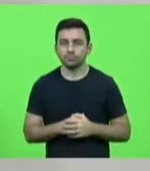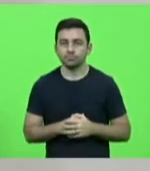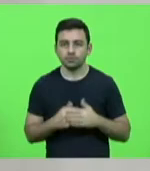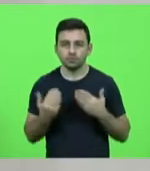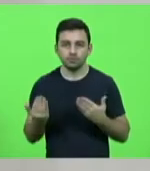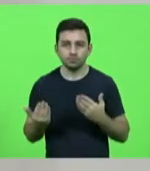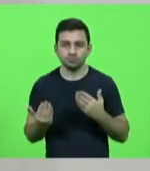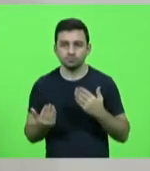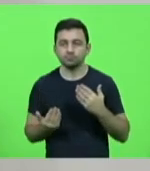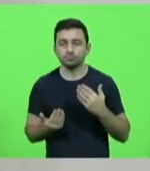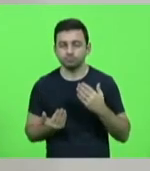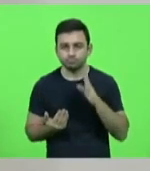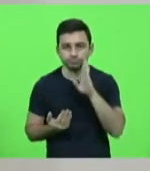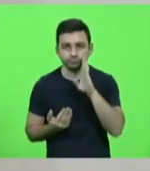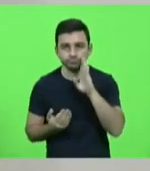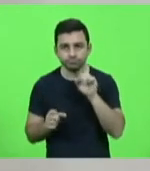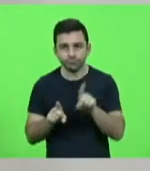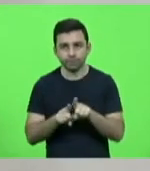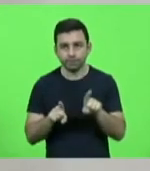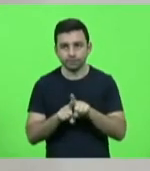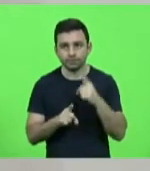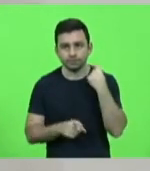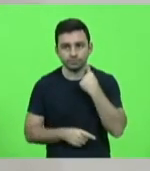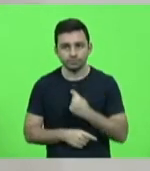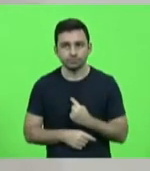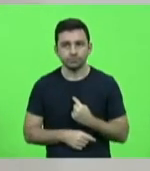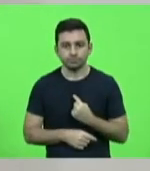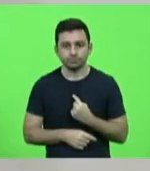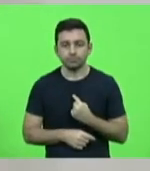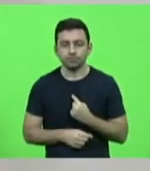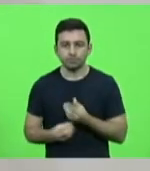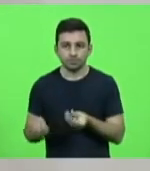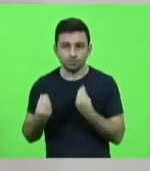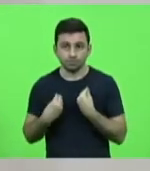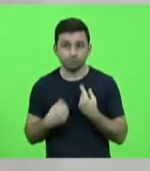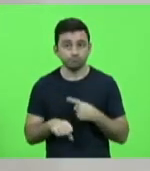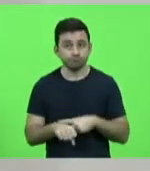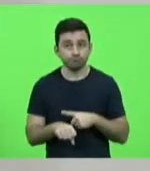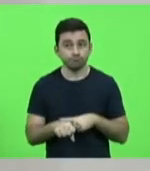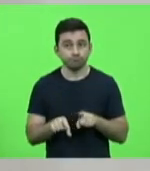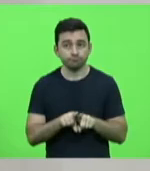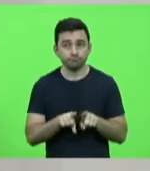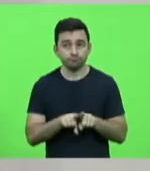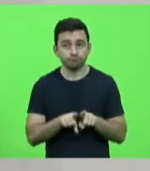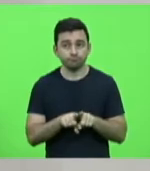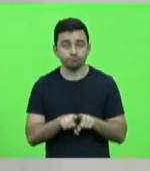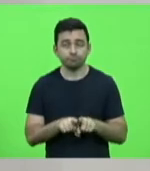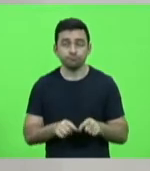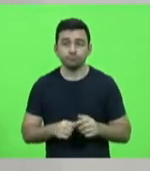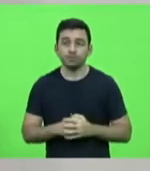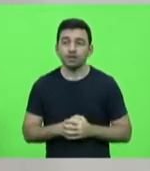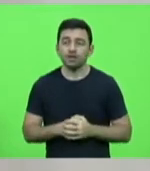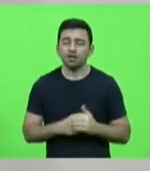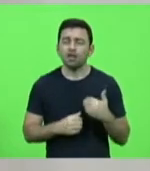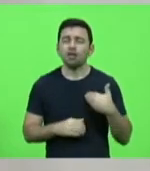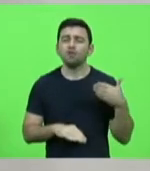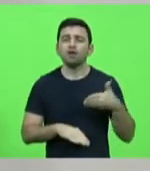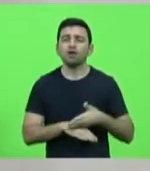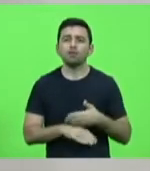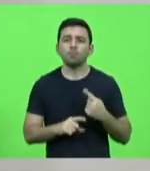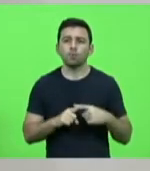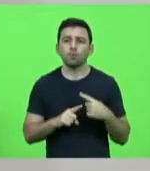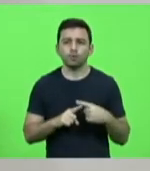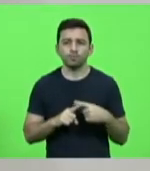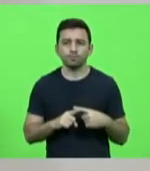espaço, também ao deputado Silvio Drevec, por me ceder também o seu tempo. Mas o que me traz à tribuna do